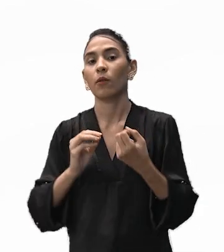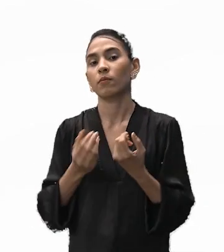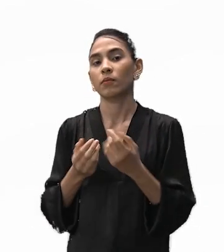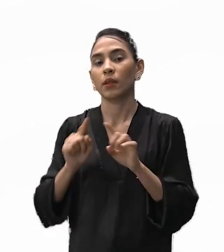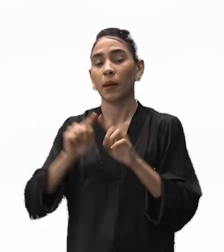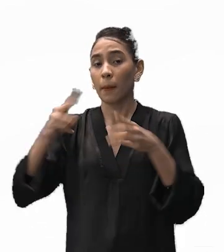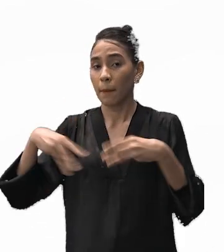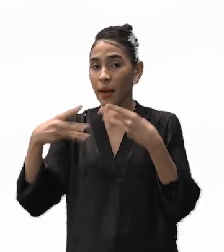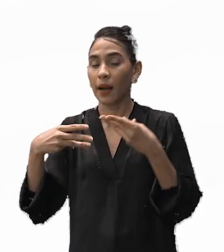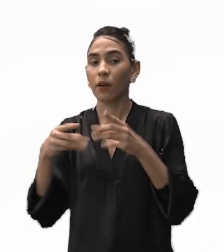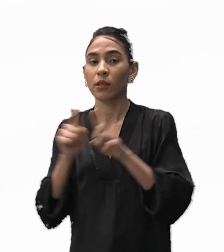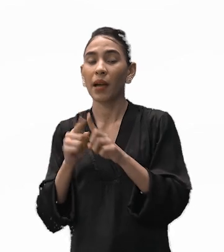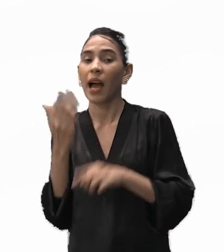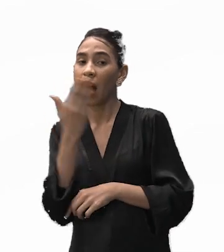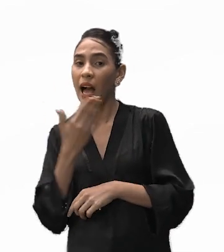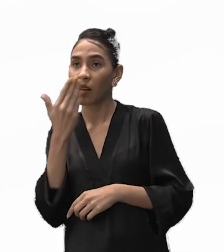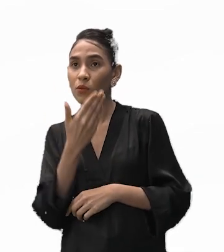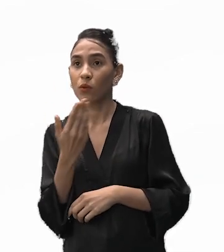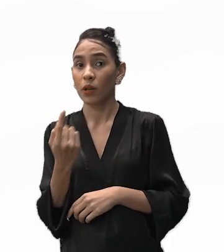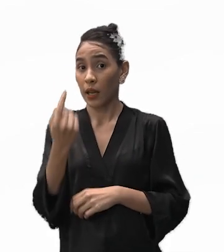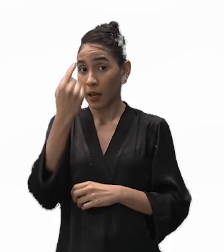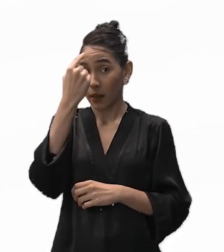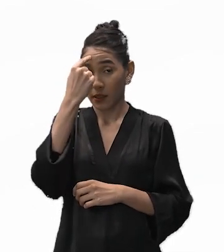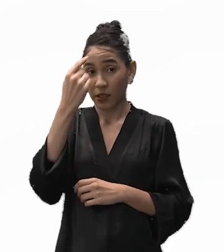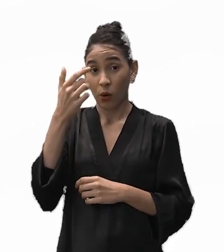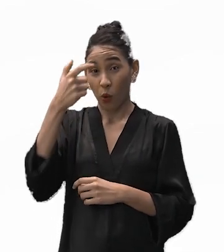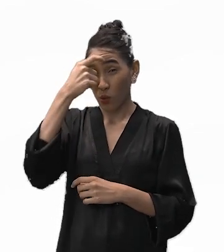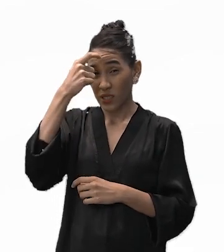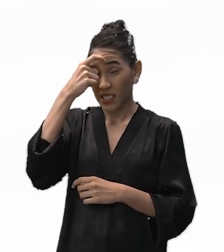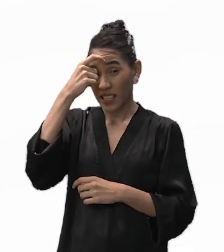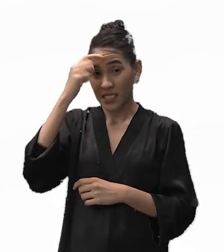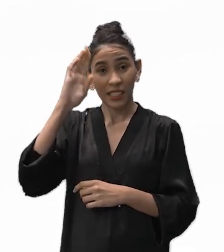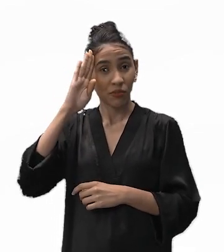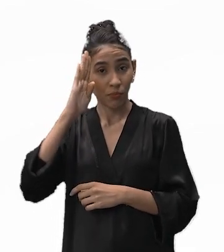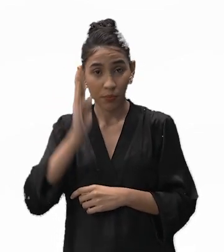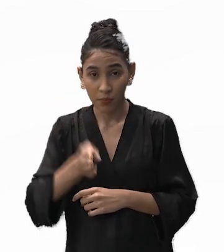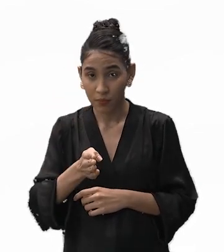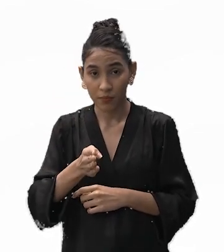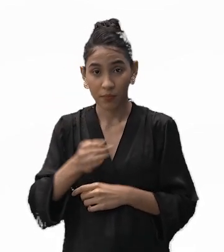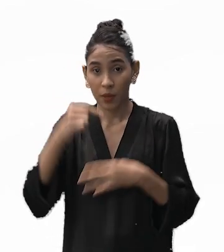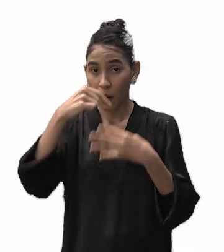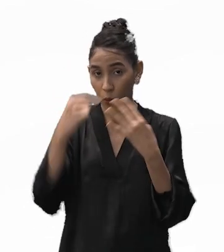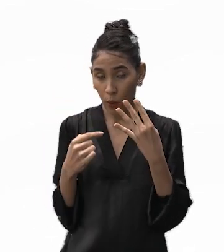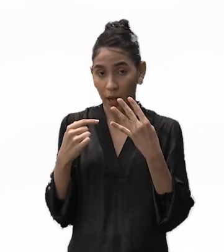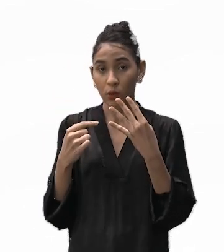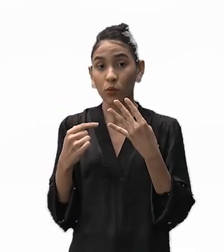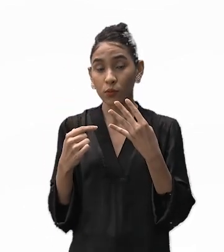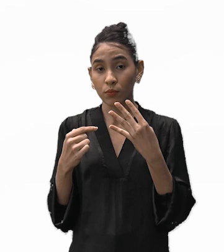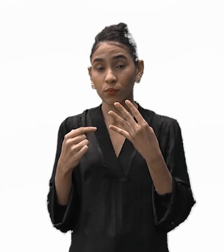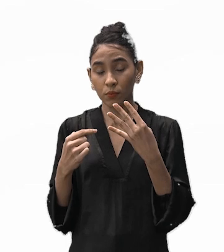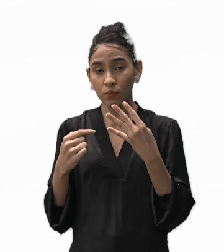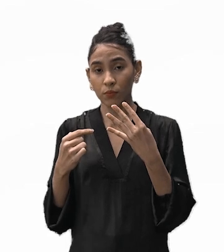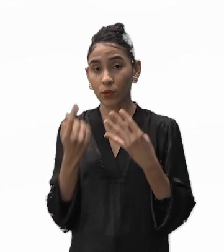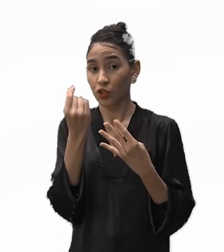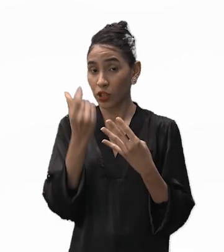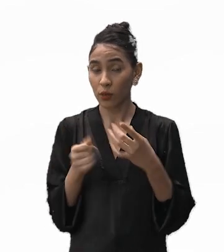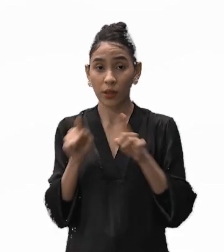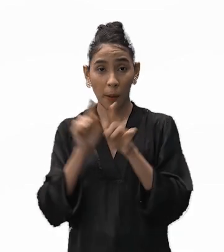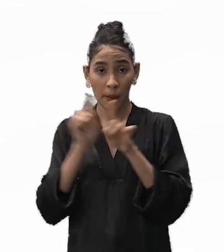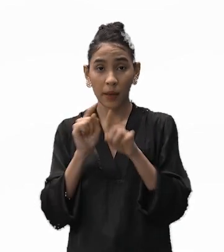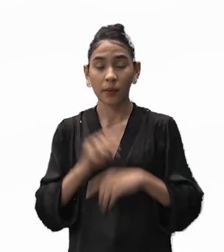e açúcar. A sua cabeça está direcionada para a compra desses produtos, o seu dinheiro